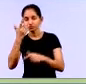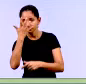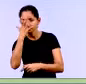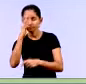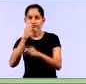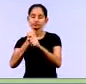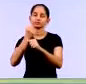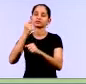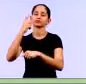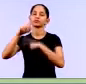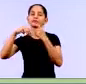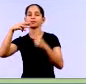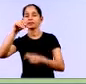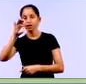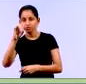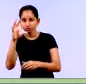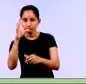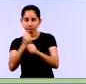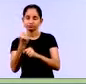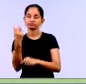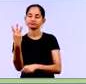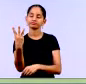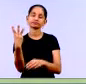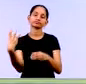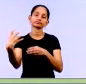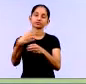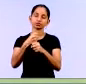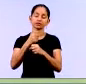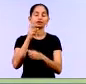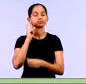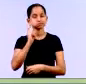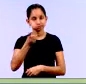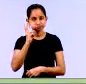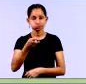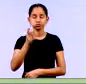março, 1.100. Somando os 3 meses, vai dar